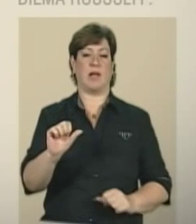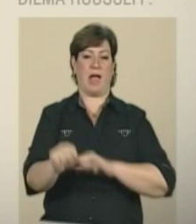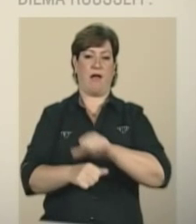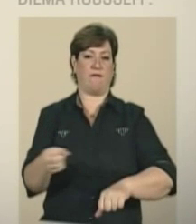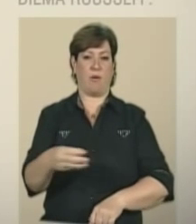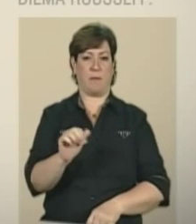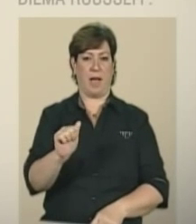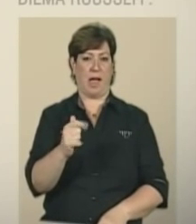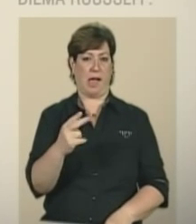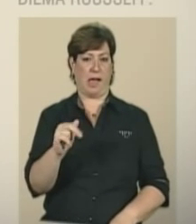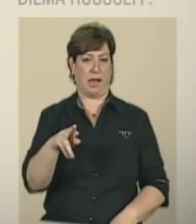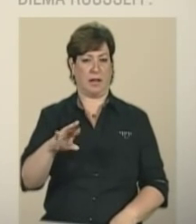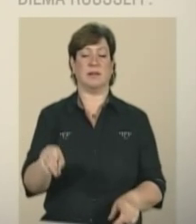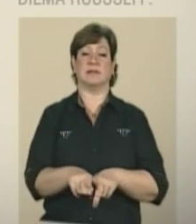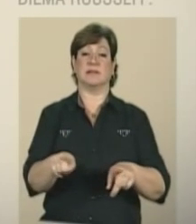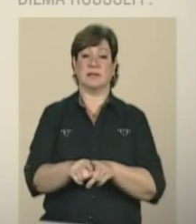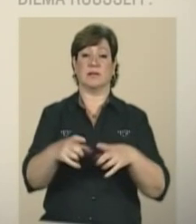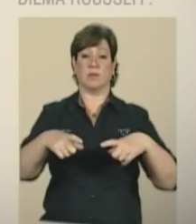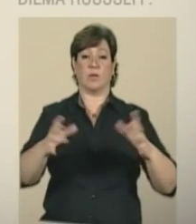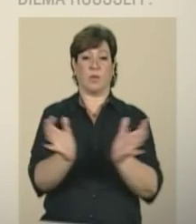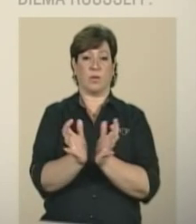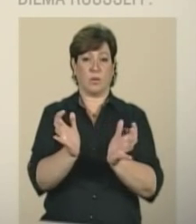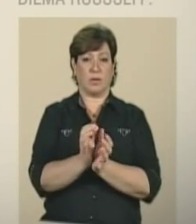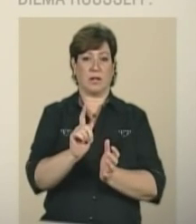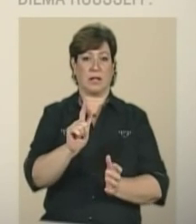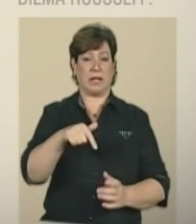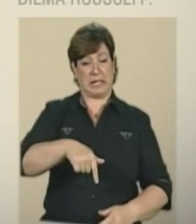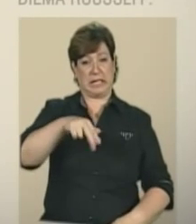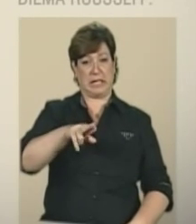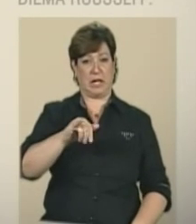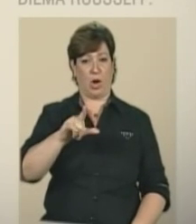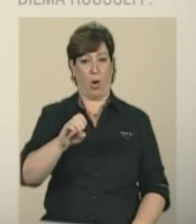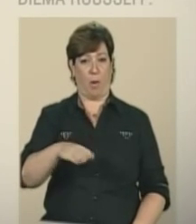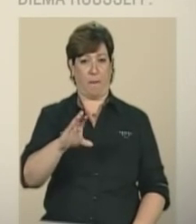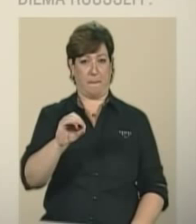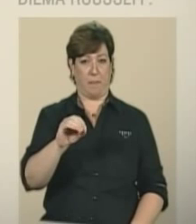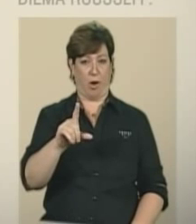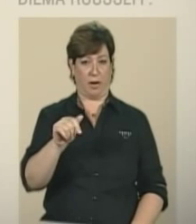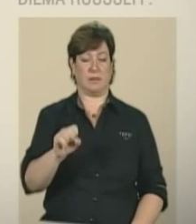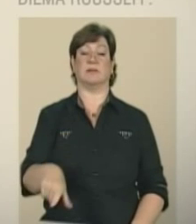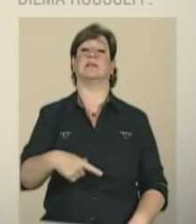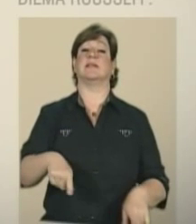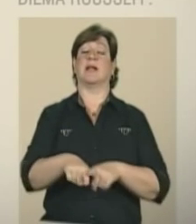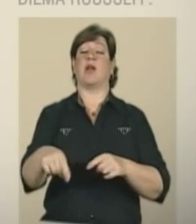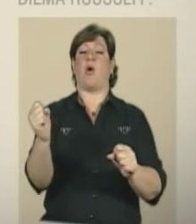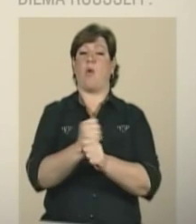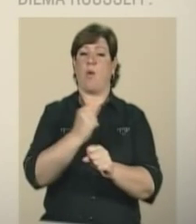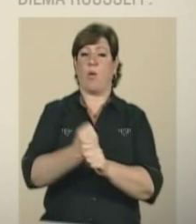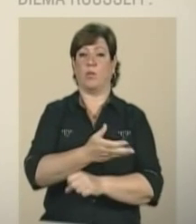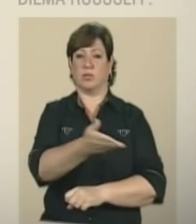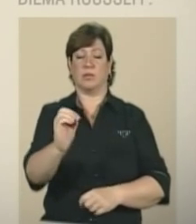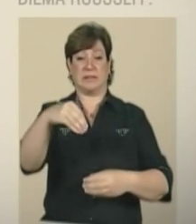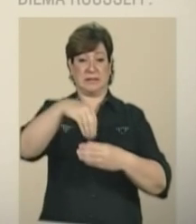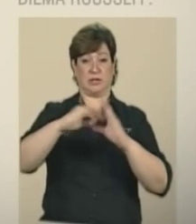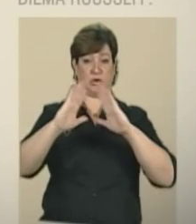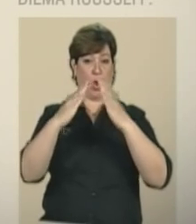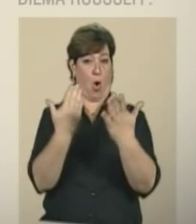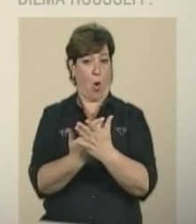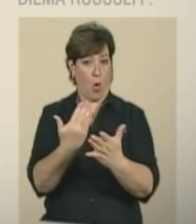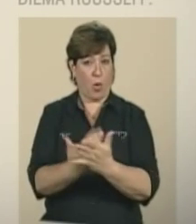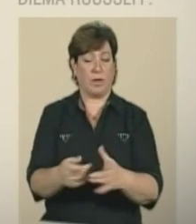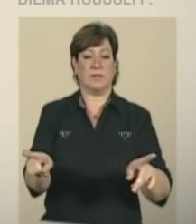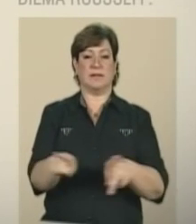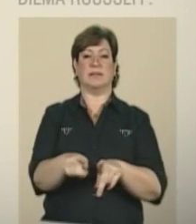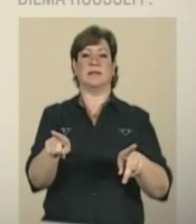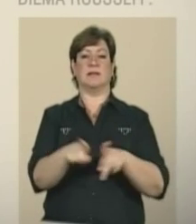Comunidades Quilombolas as ações do pronacampo Luciano vão desde a melhoria da infraestrutura nas escolas à